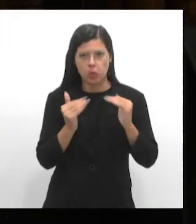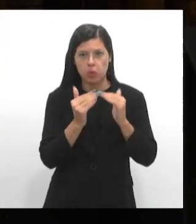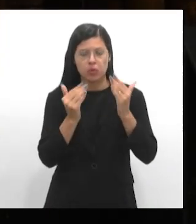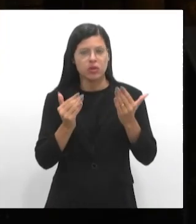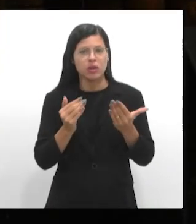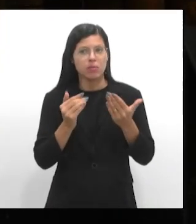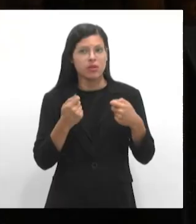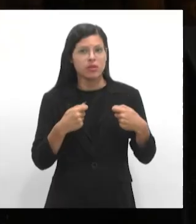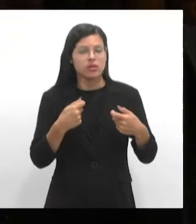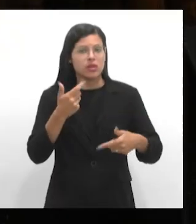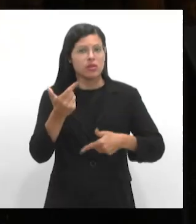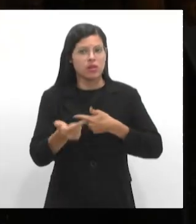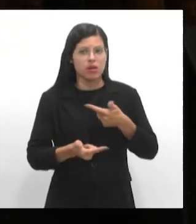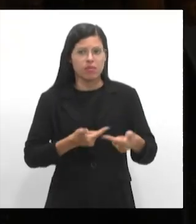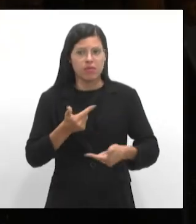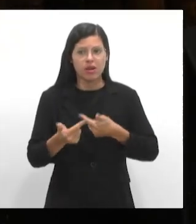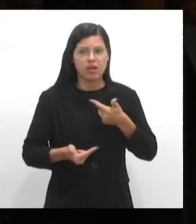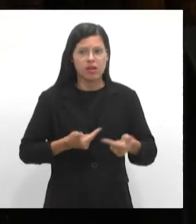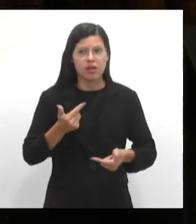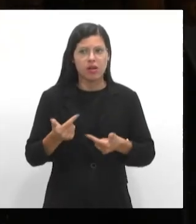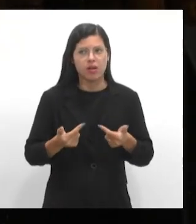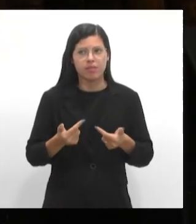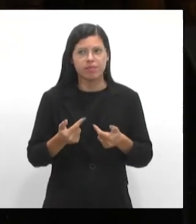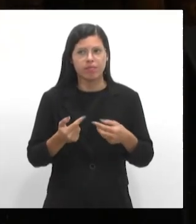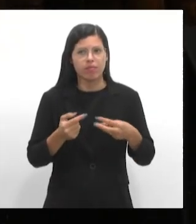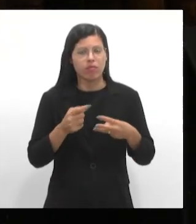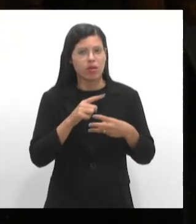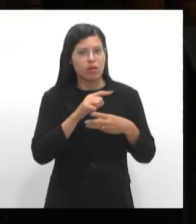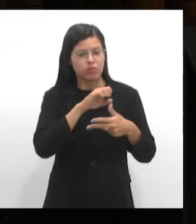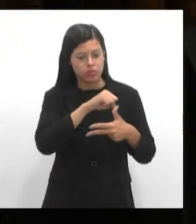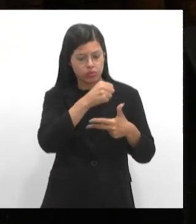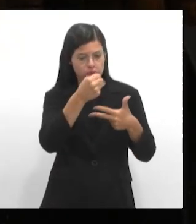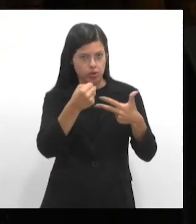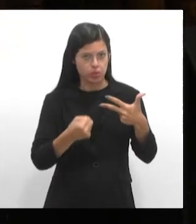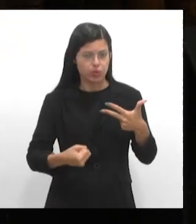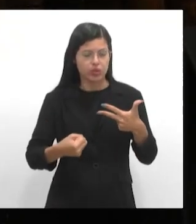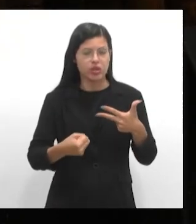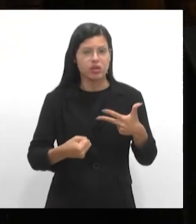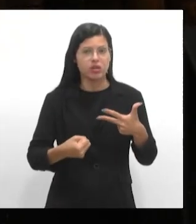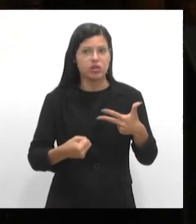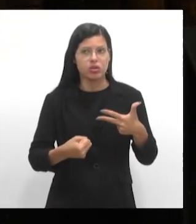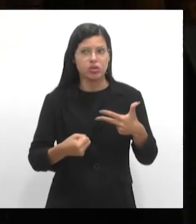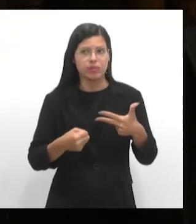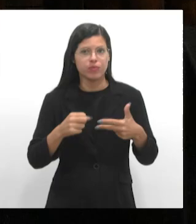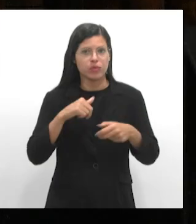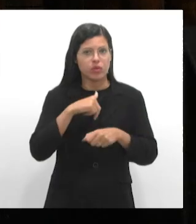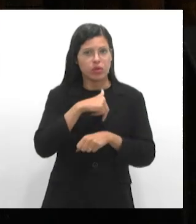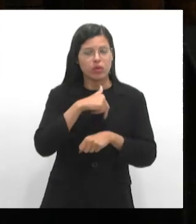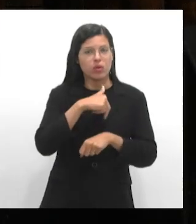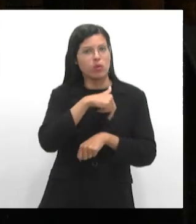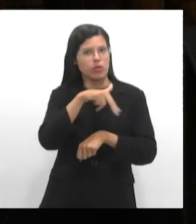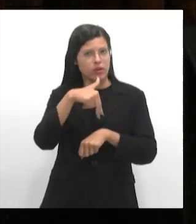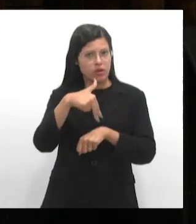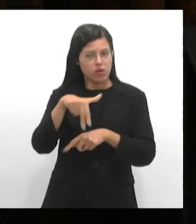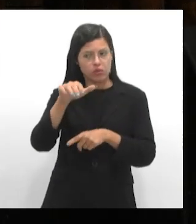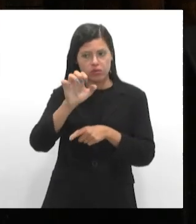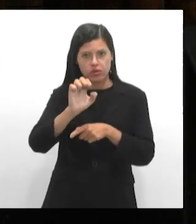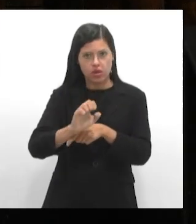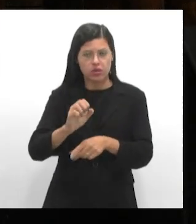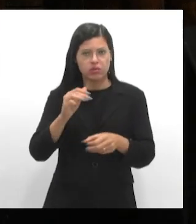trabalhar para que as 3 instâncias de poder, União, Estado e